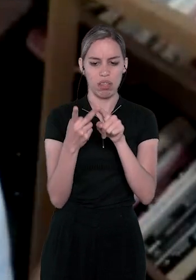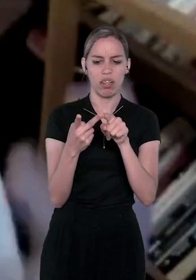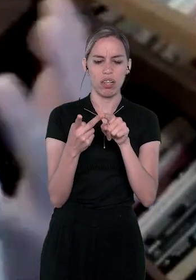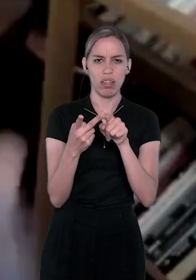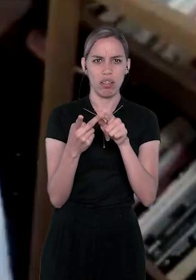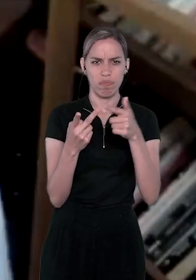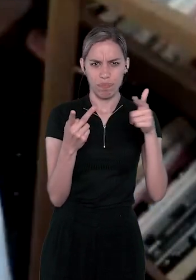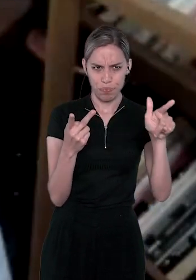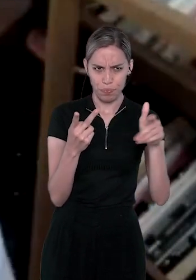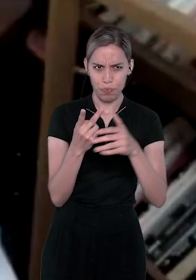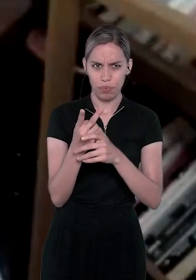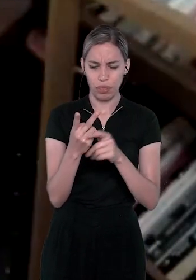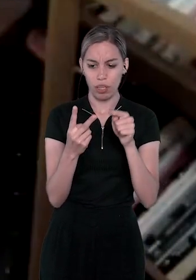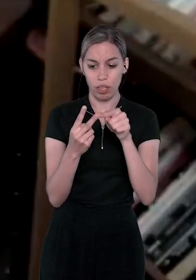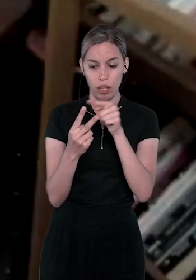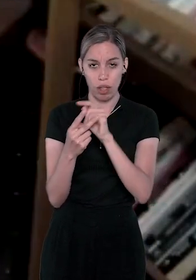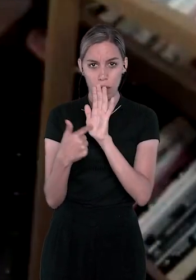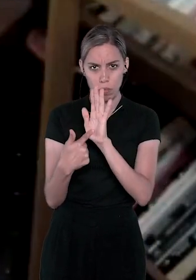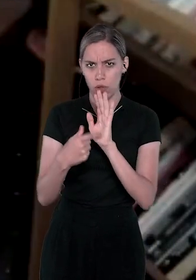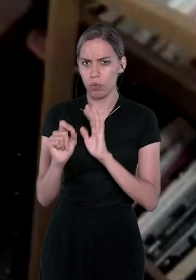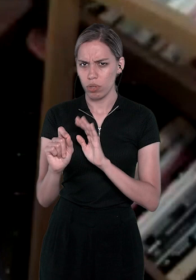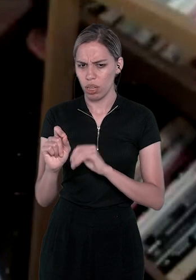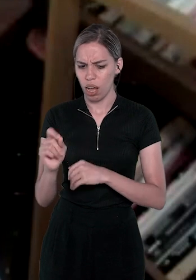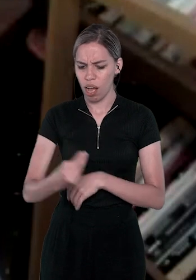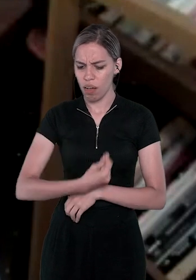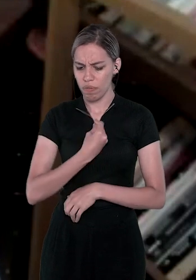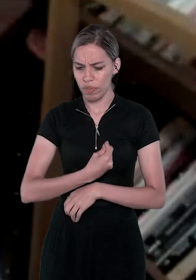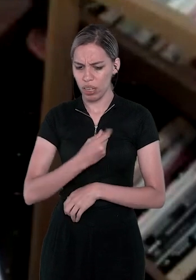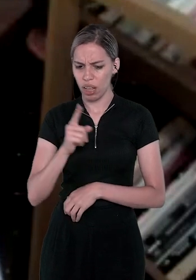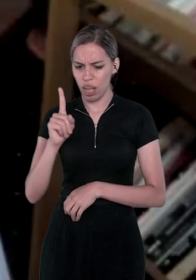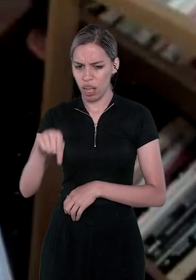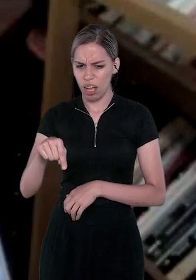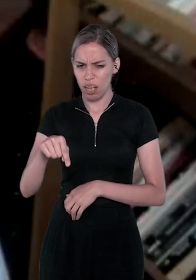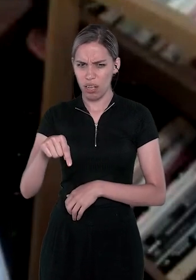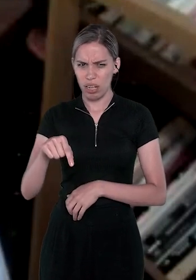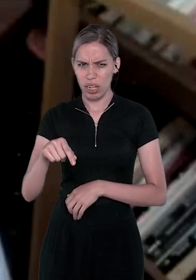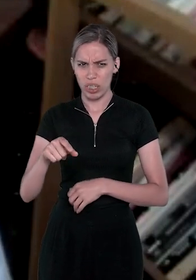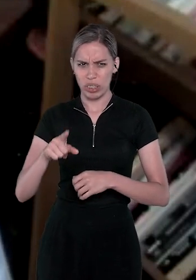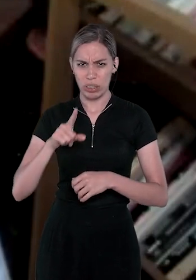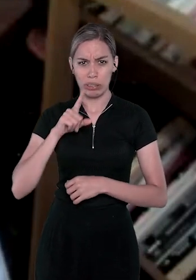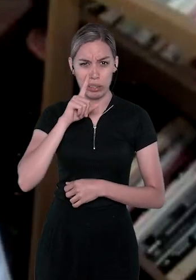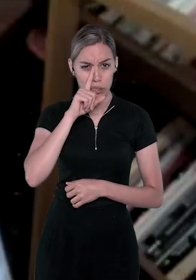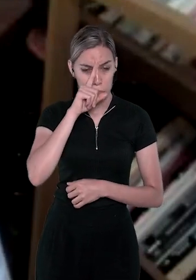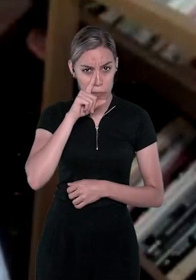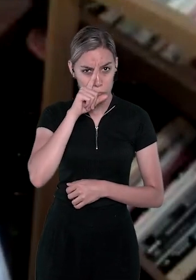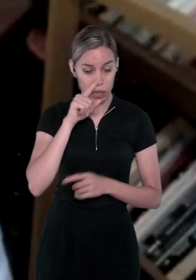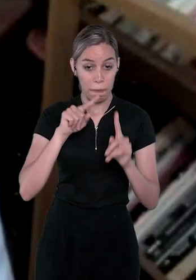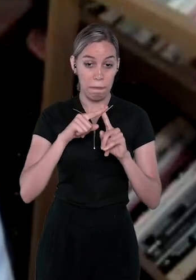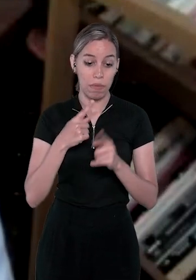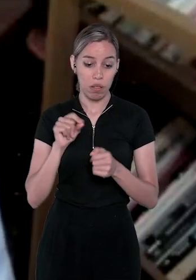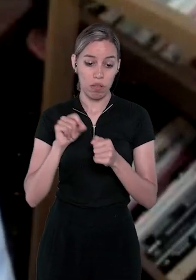essa vida é dura, essa vida é violenta, mas eu vou mudar isso aqui, eu vou para um novo caminho,